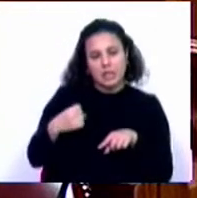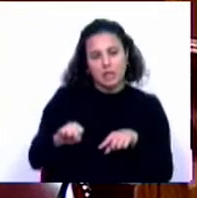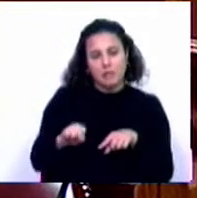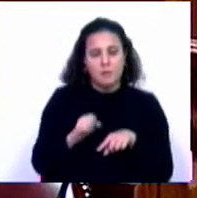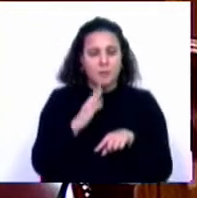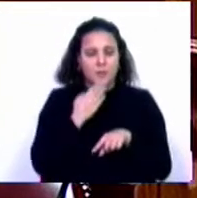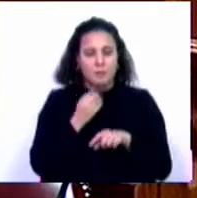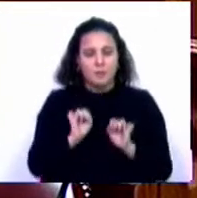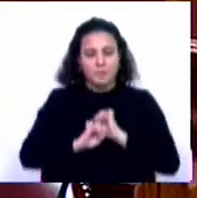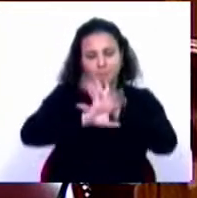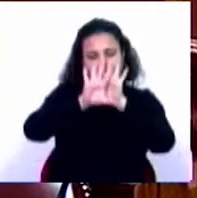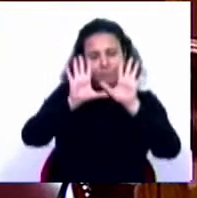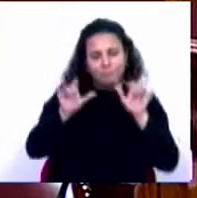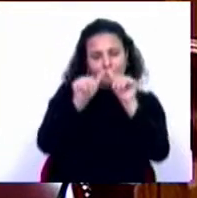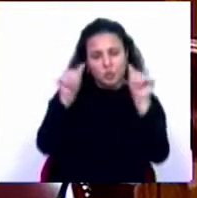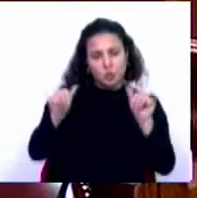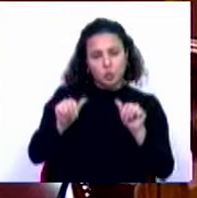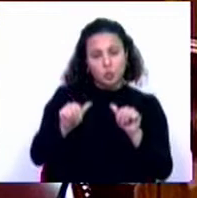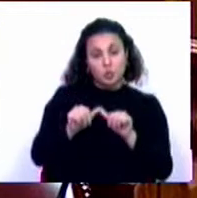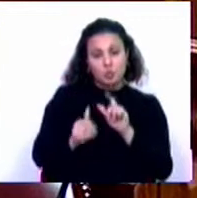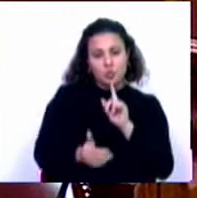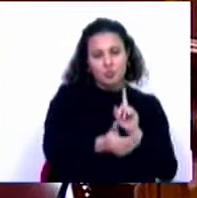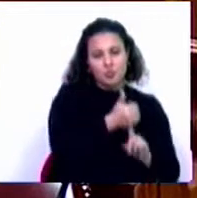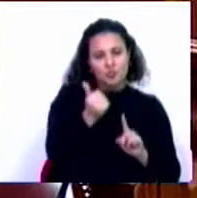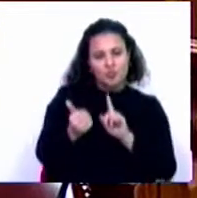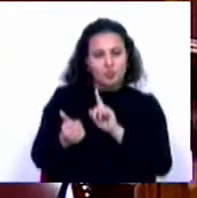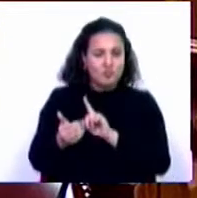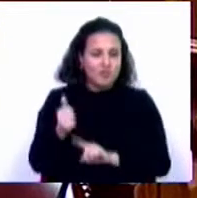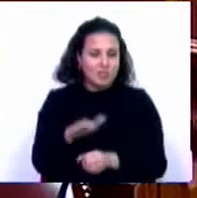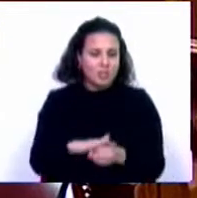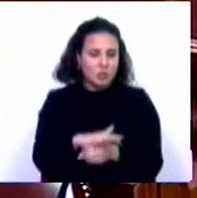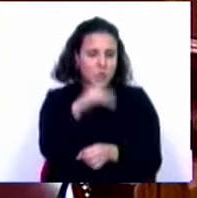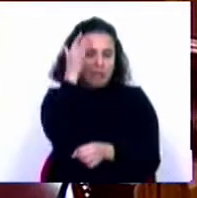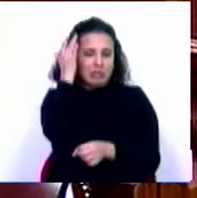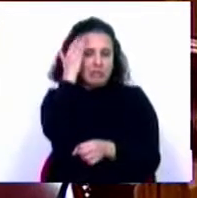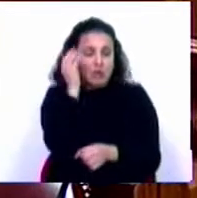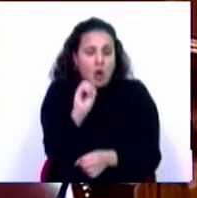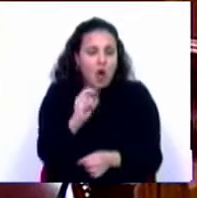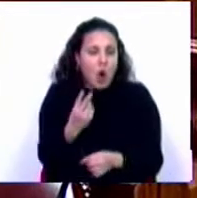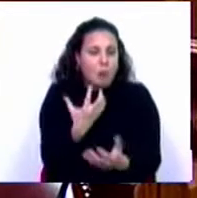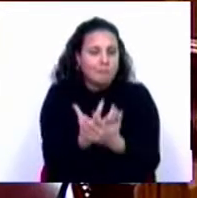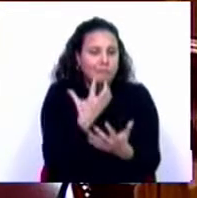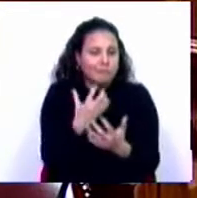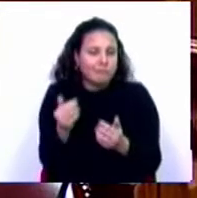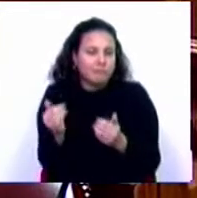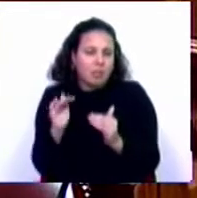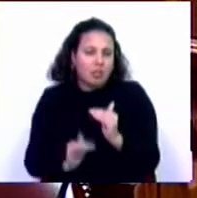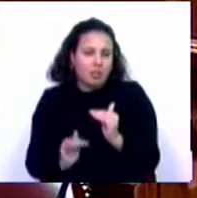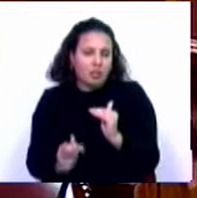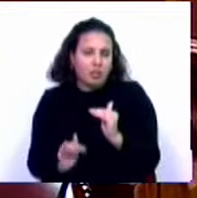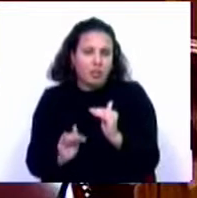sistema, alcançados através de soluções mais simples ou com menos impacto no trabalho diário dos